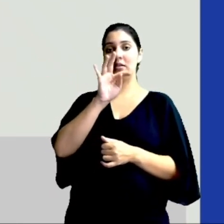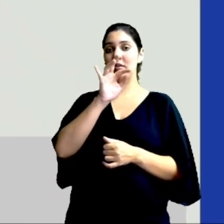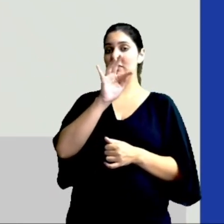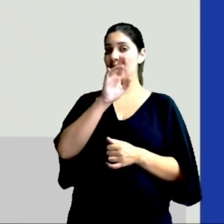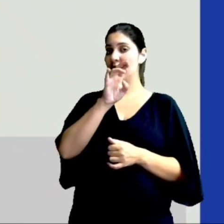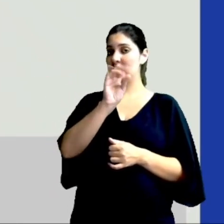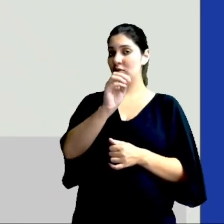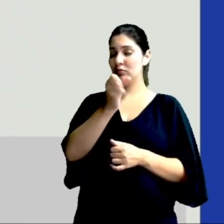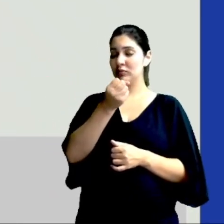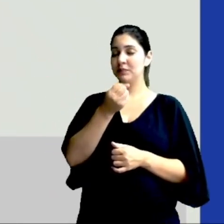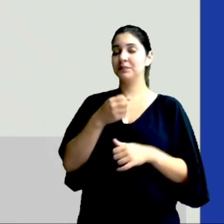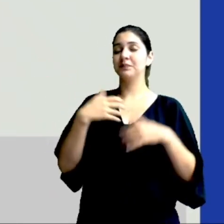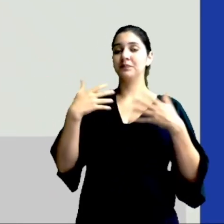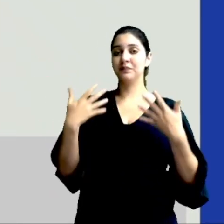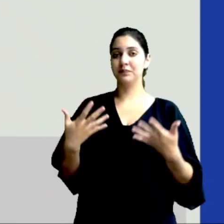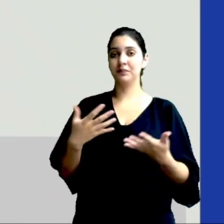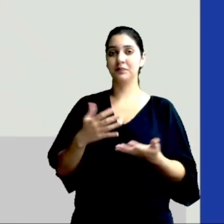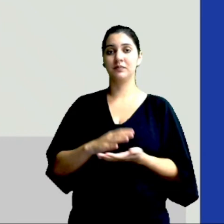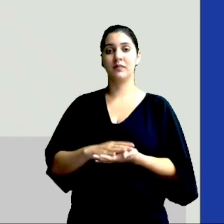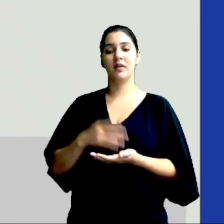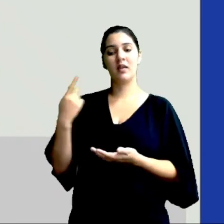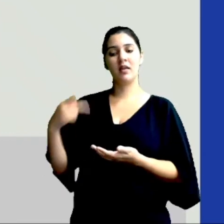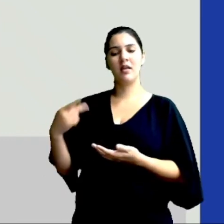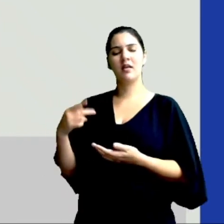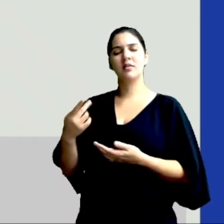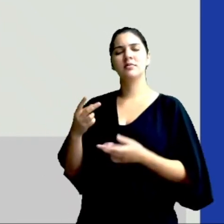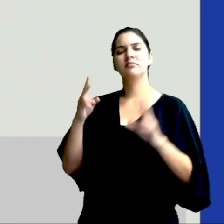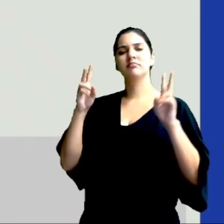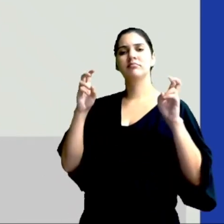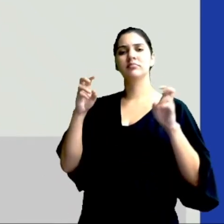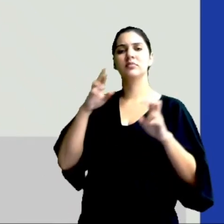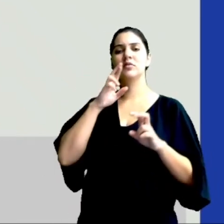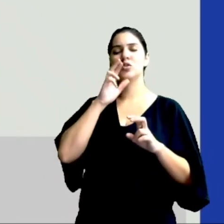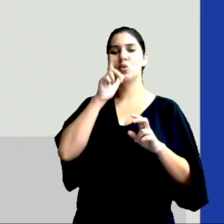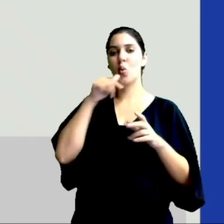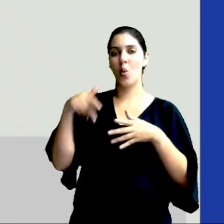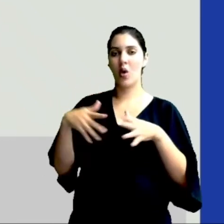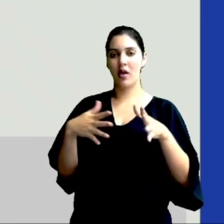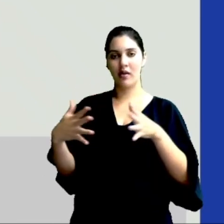fósseis. Então, essa questão do rio,